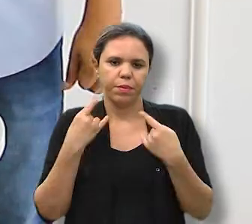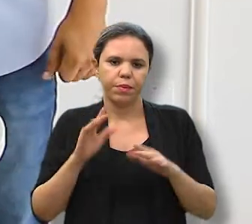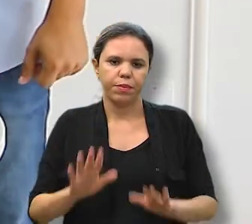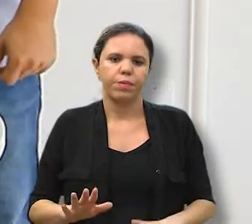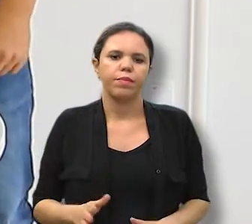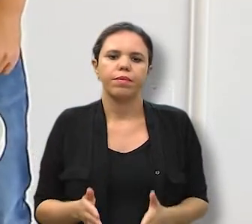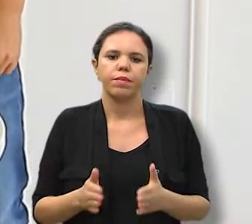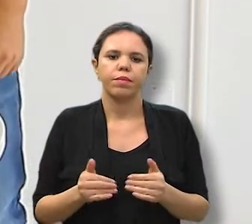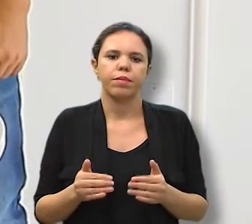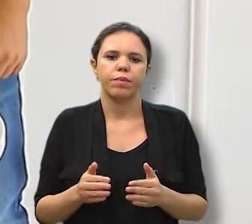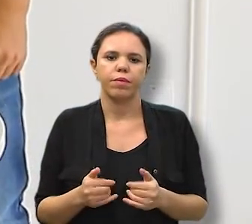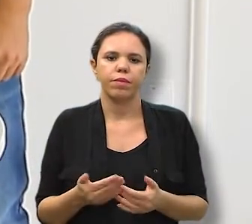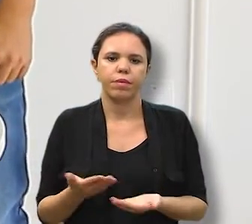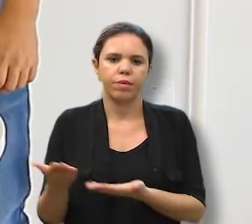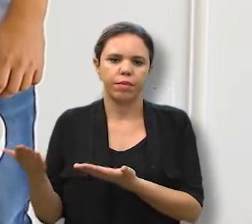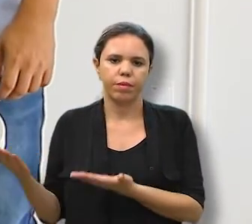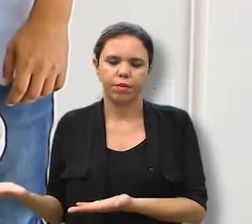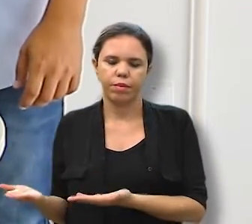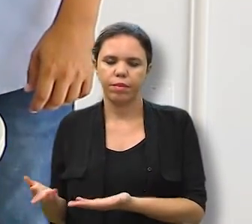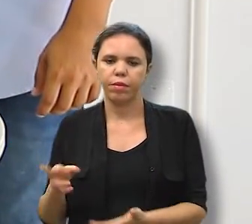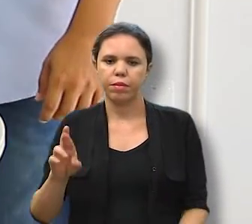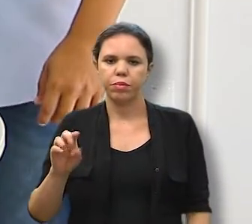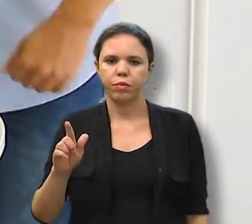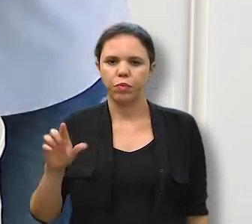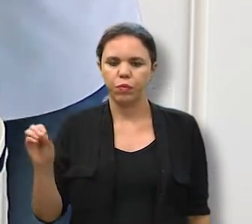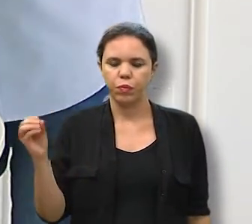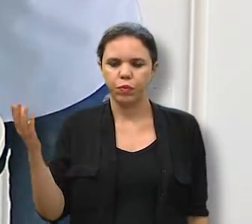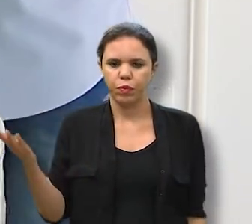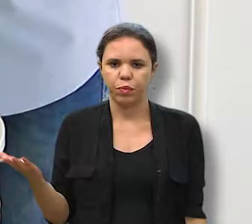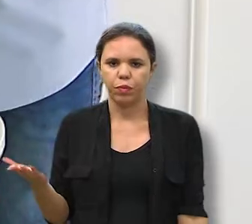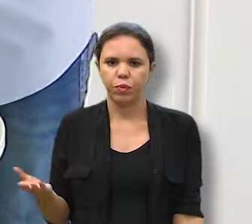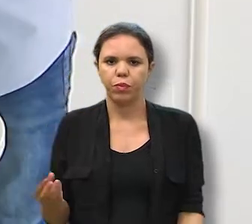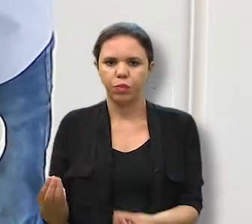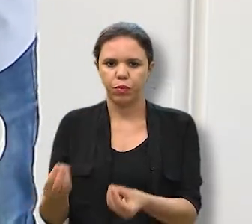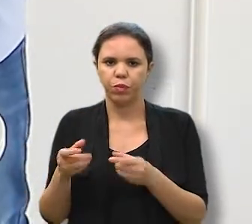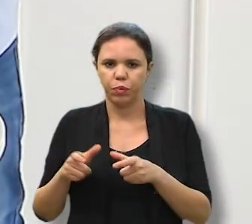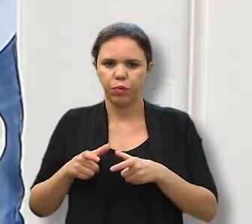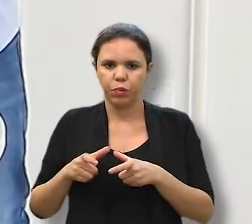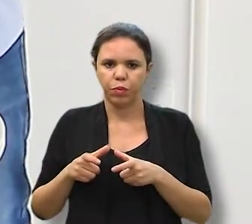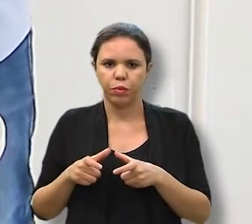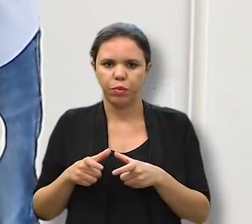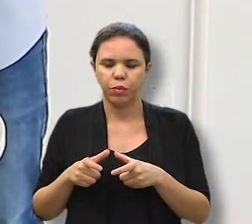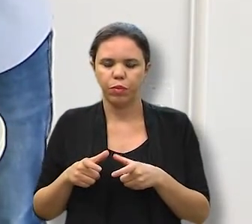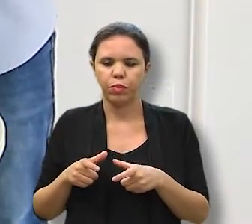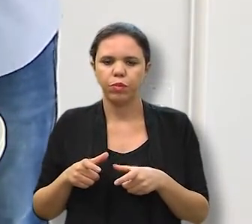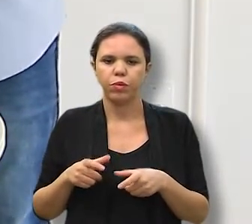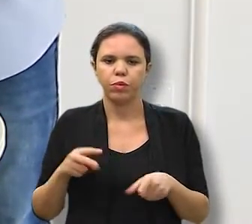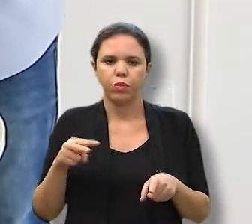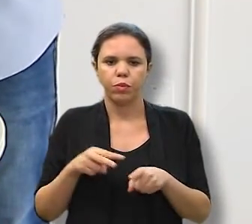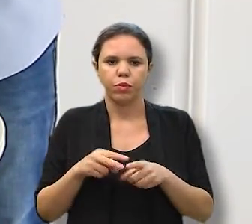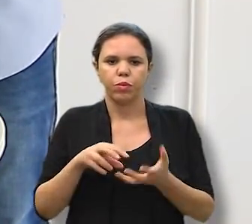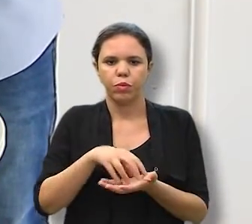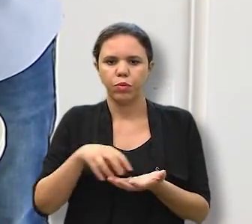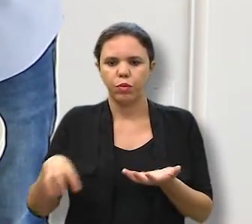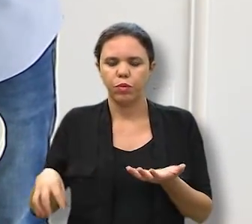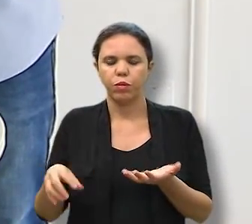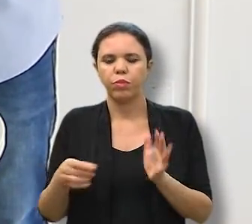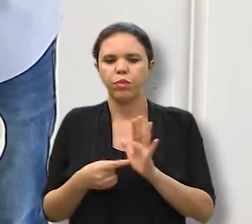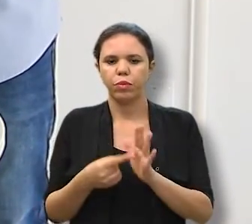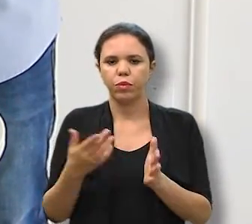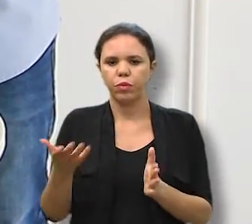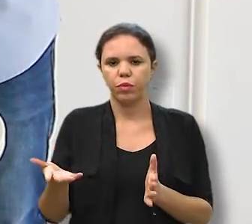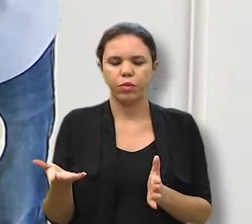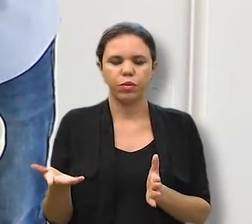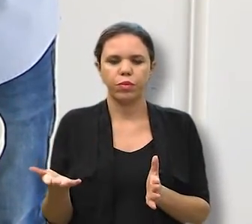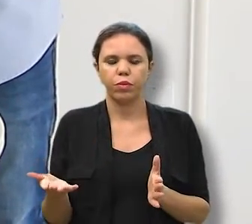E vou pedir a gentileza aqui do Rogério, né, de me servir um pedacinho do pudim. E aí sim a gente já mostra para